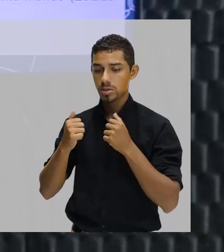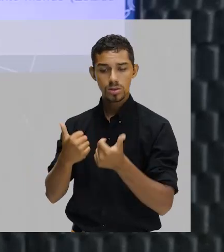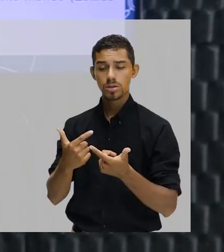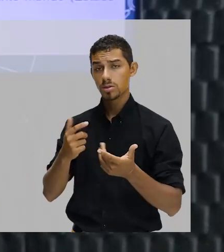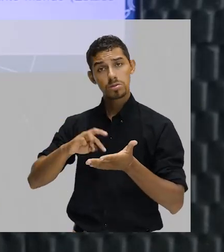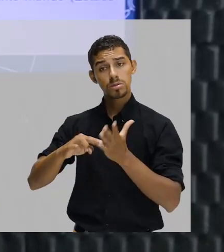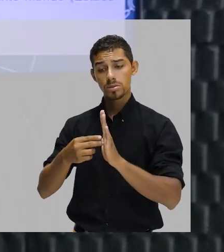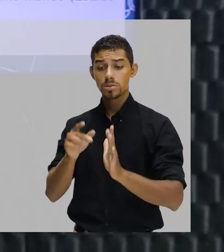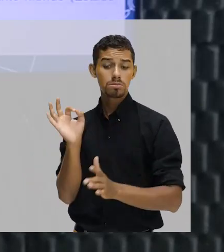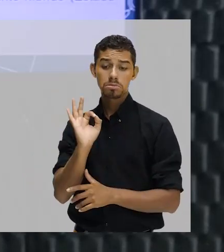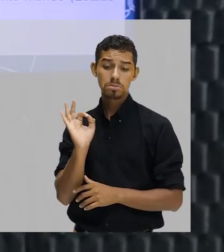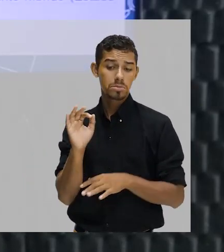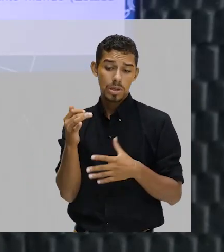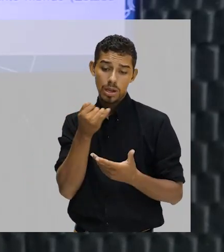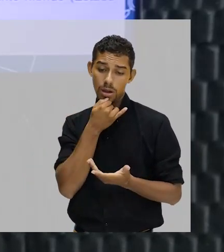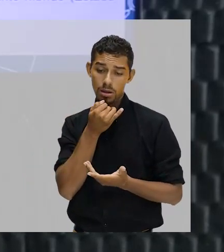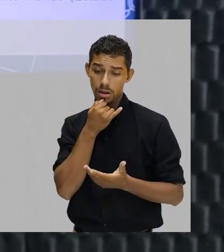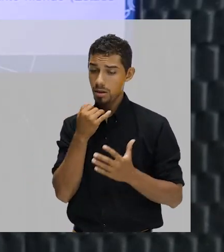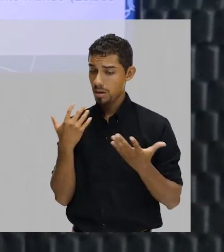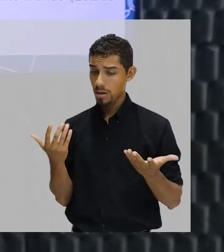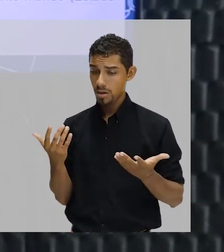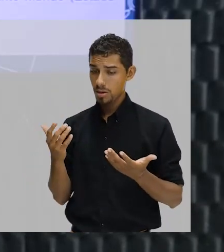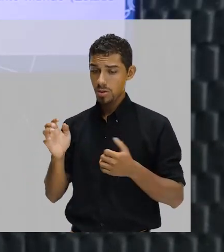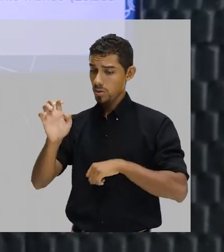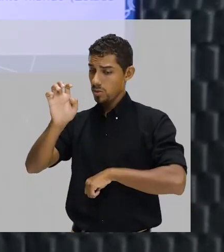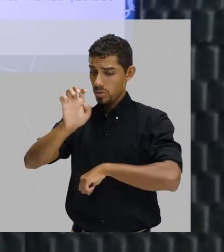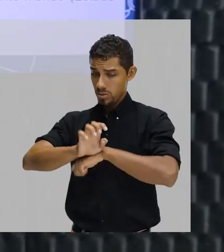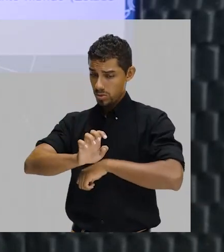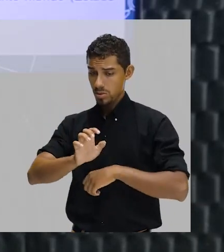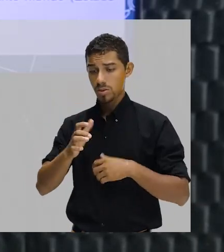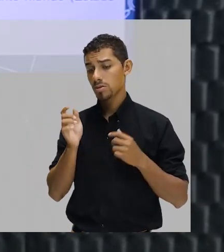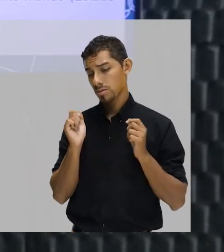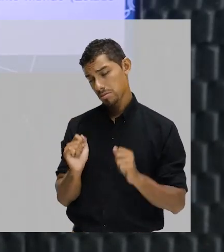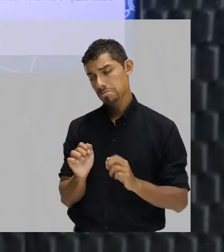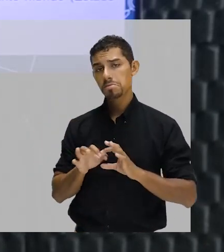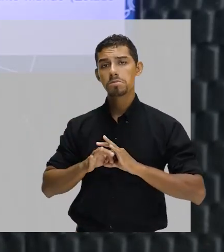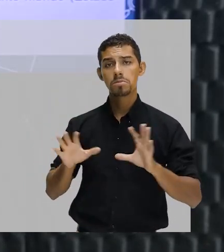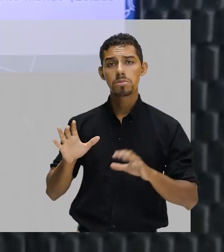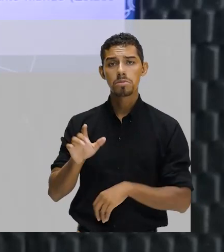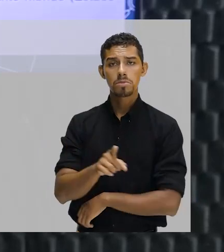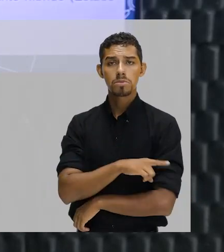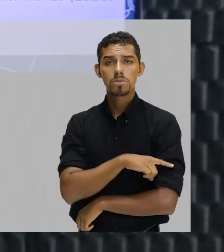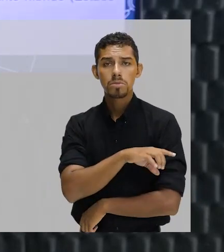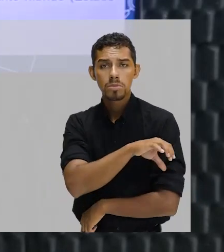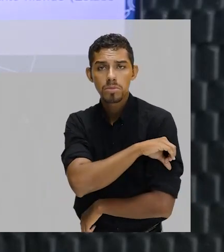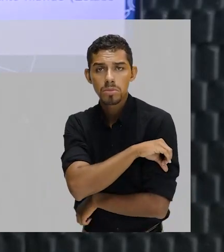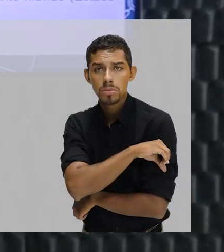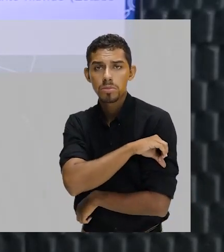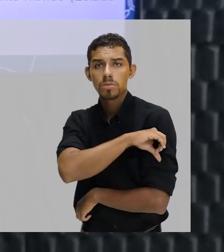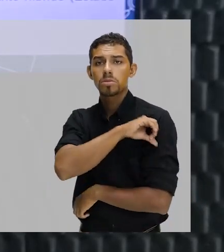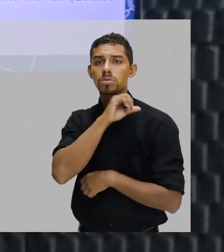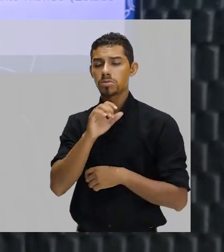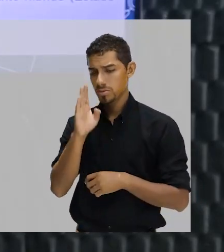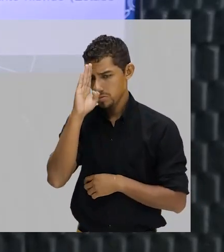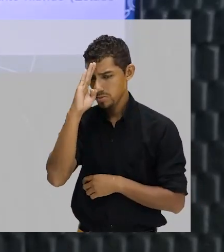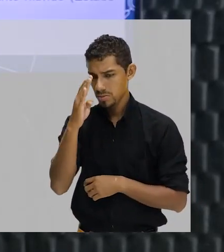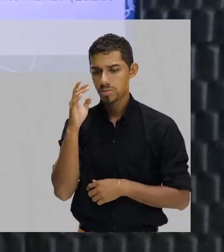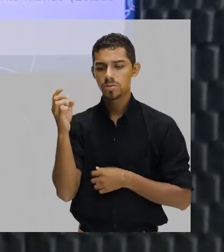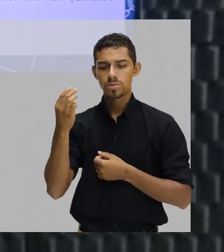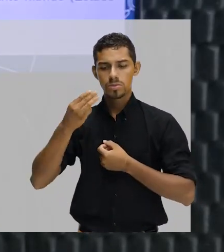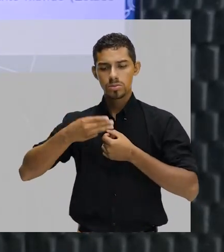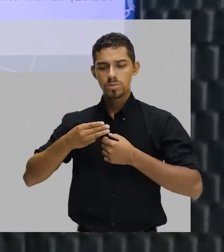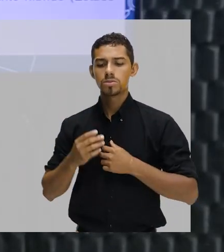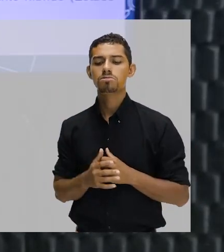não significa dizer que o Estado não possa oferecer o ensino fundamental, mas quem oferece em sua prioridade é o